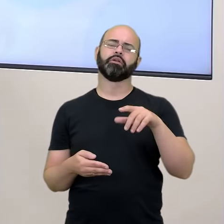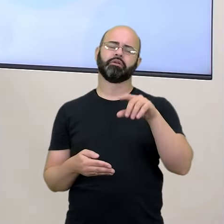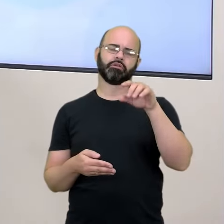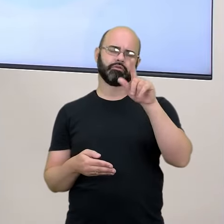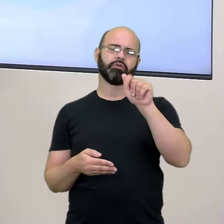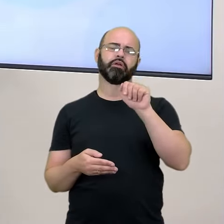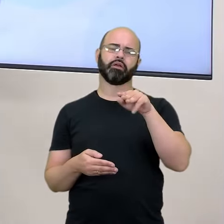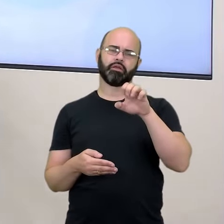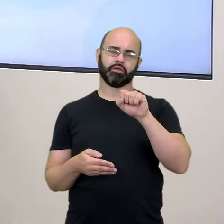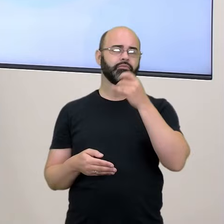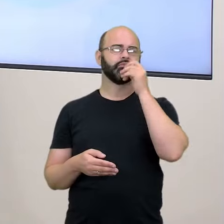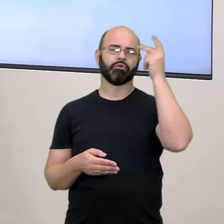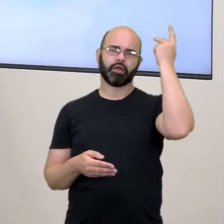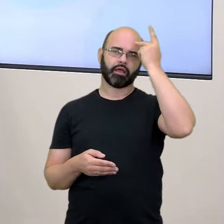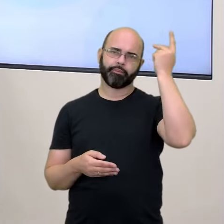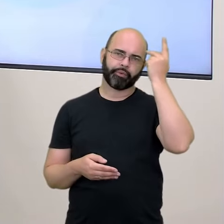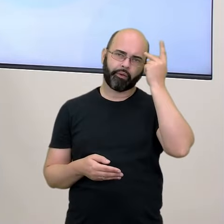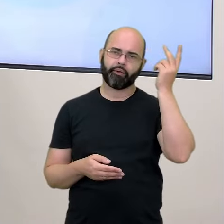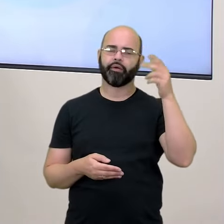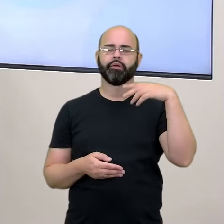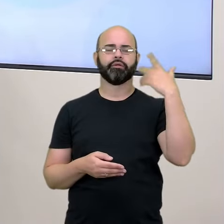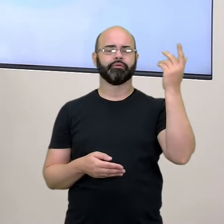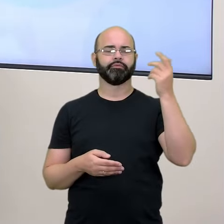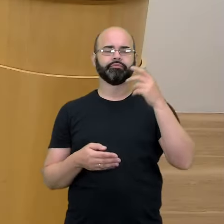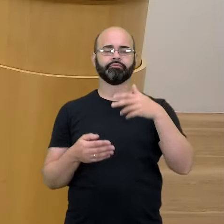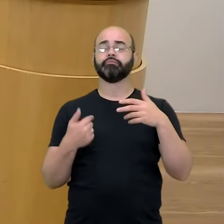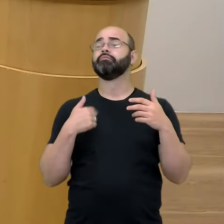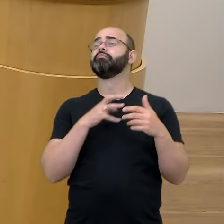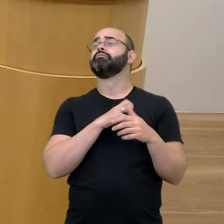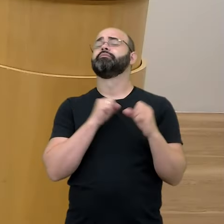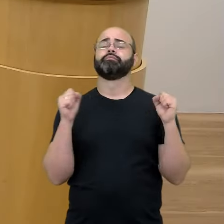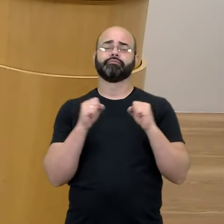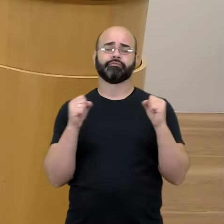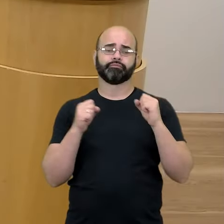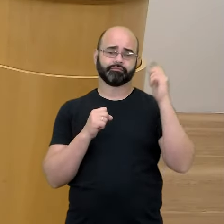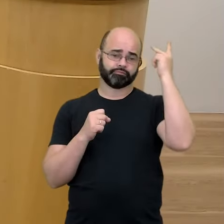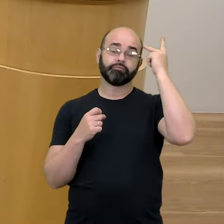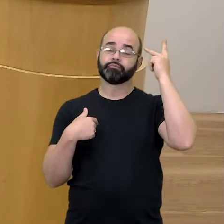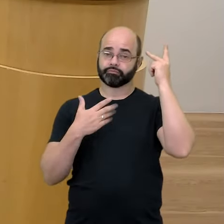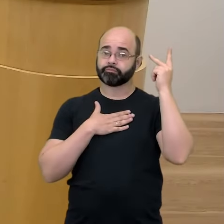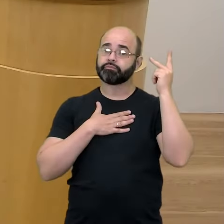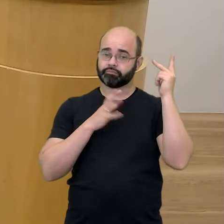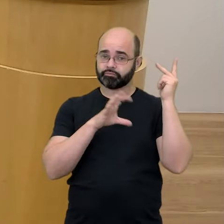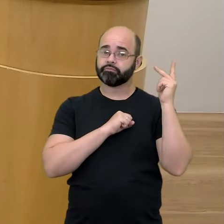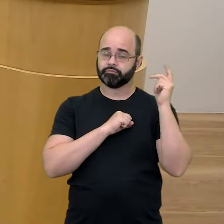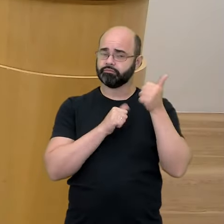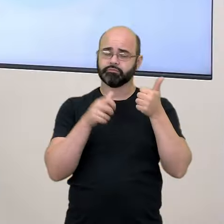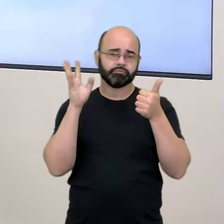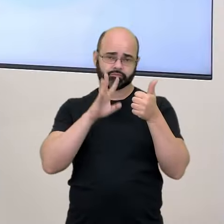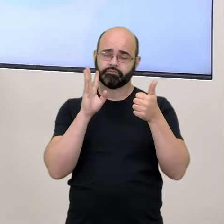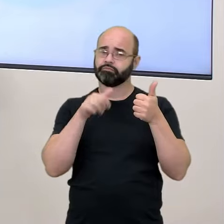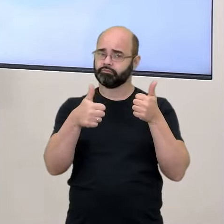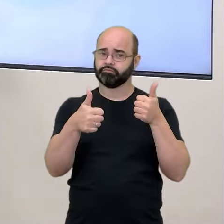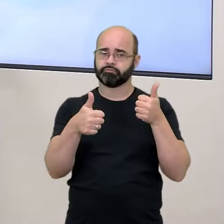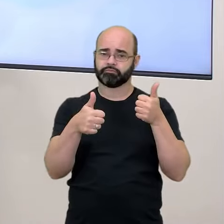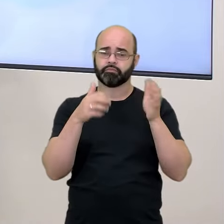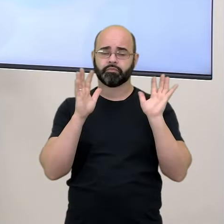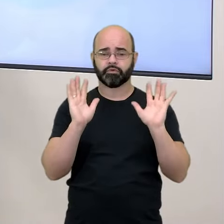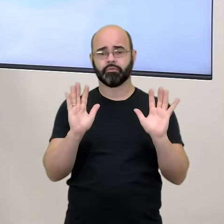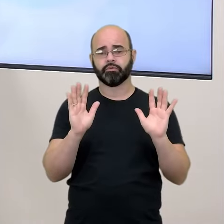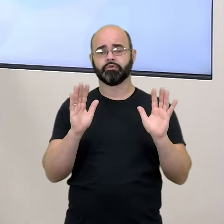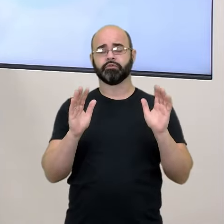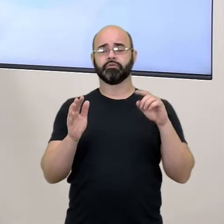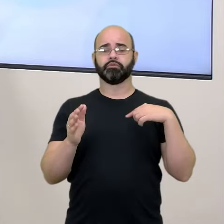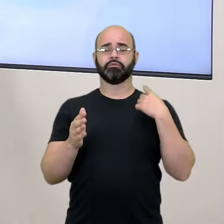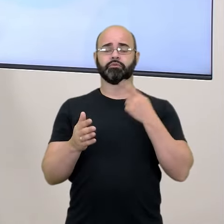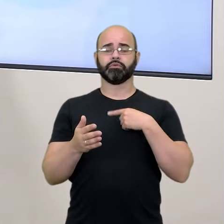lê, sei lá, Harry Potter, a gente lê, sei lá, Crepúsculo. Amo Harry Potter. Eu adoro Harry Potter, mas assim, eu acho muito legal. Só que a ideia é que a gente